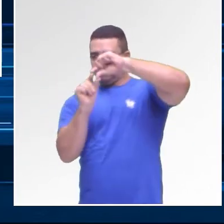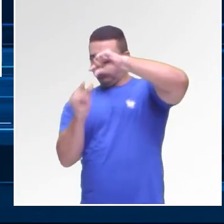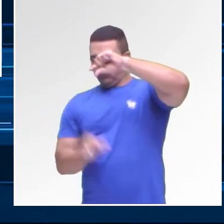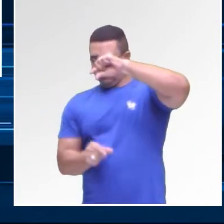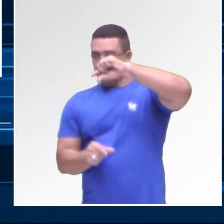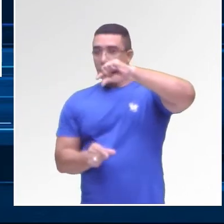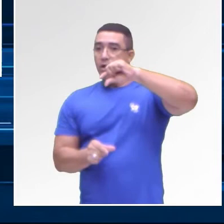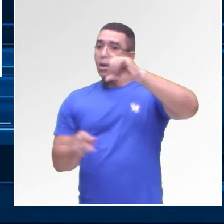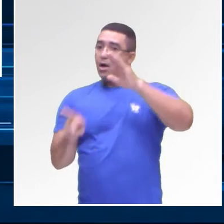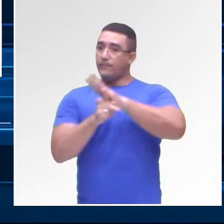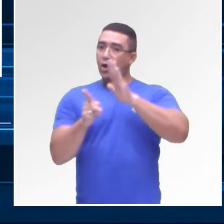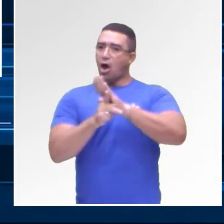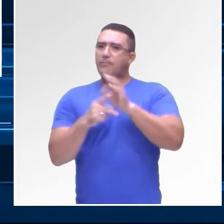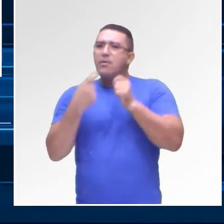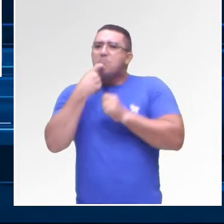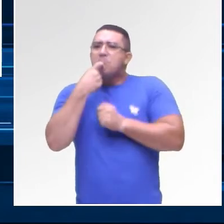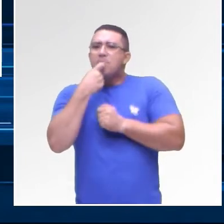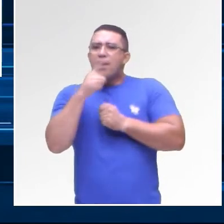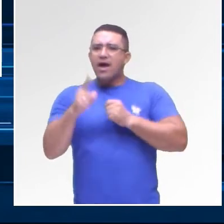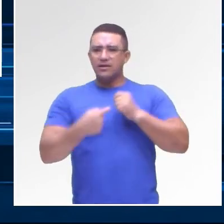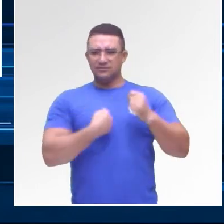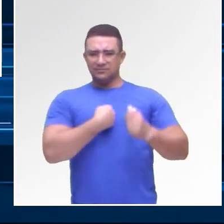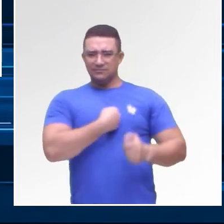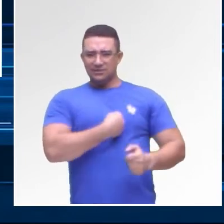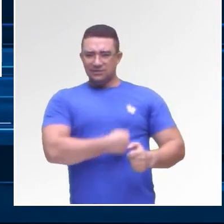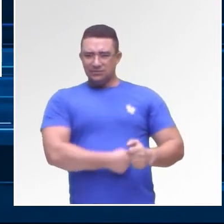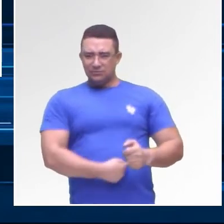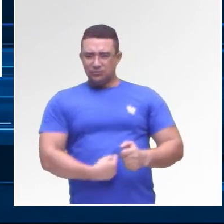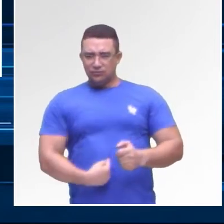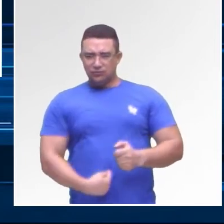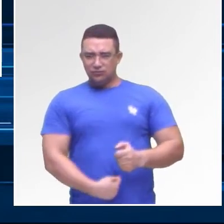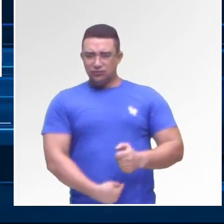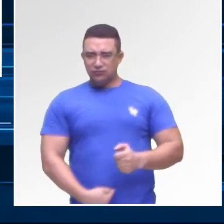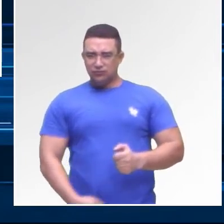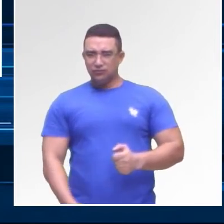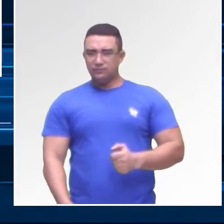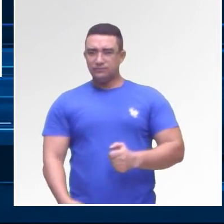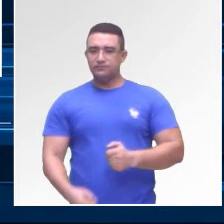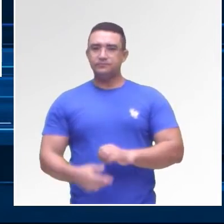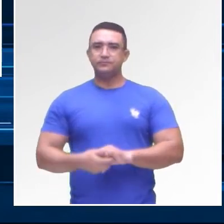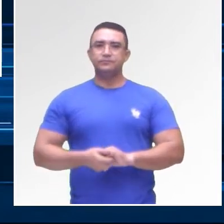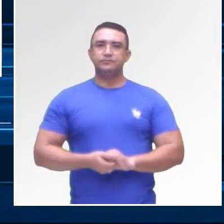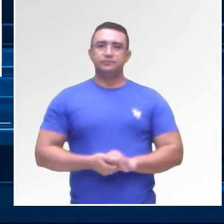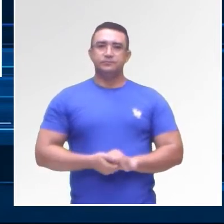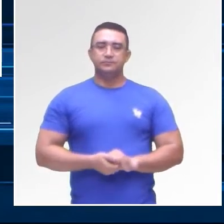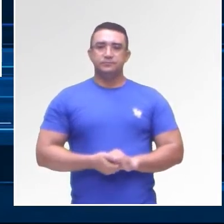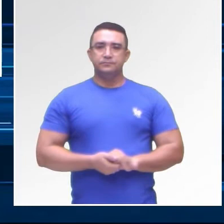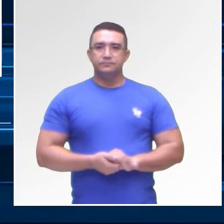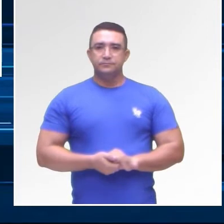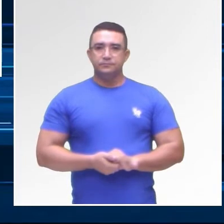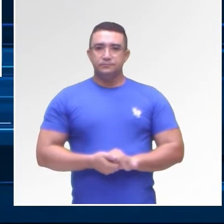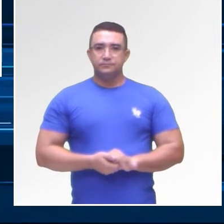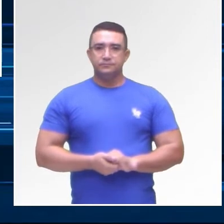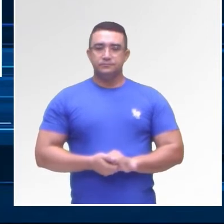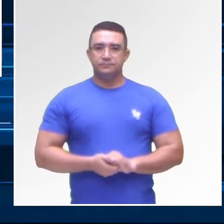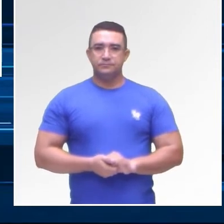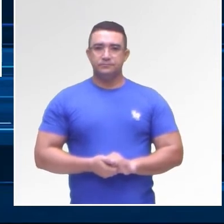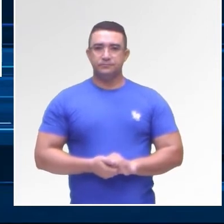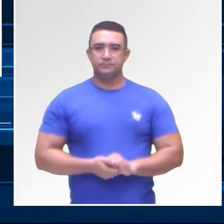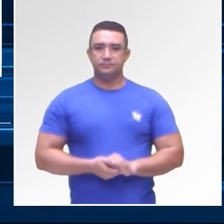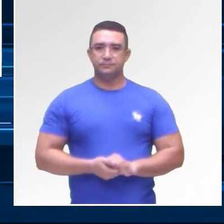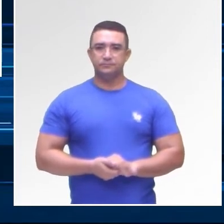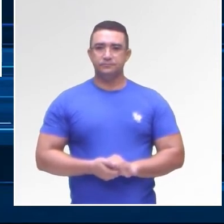Pelo nome já dá para a gente perceber que a coisa não é boa, né? Então vamos lá com o nosso Você